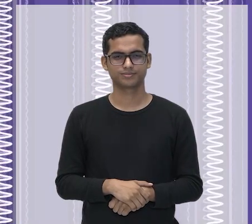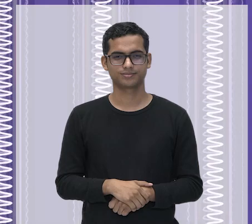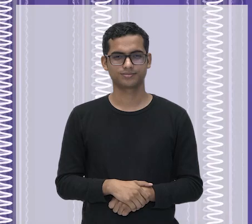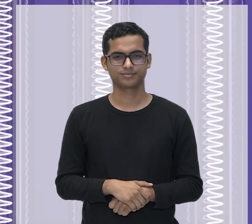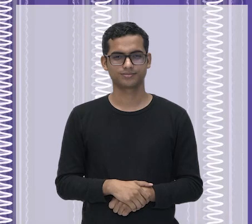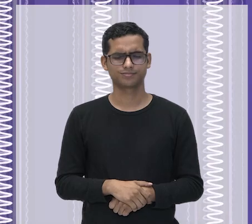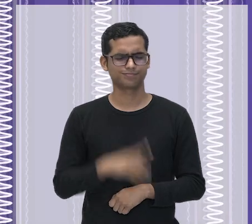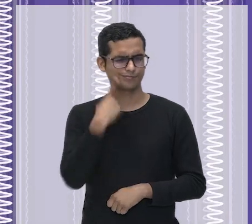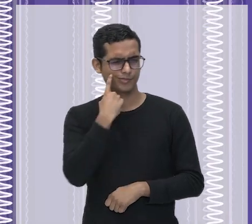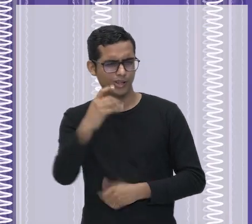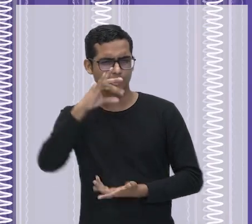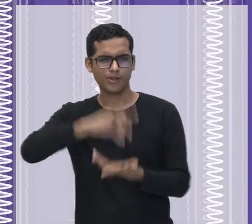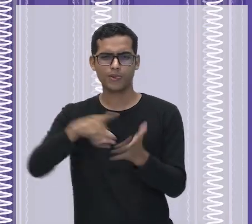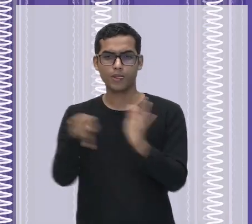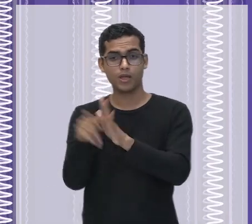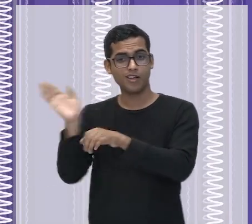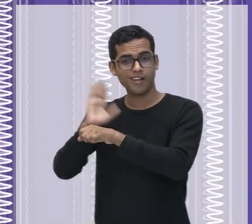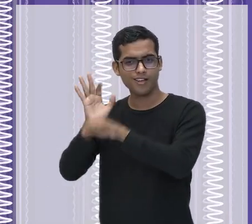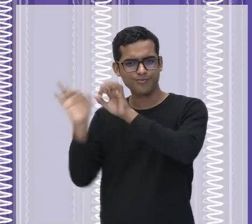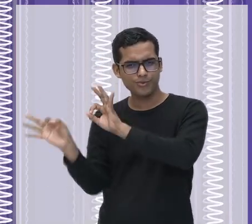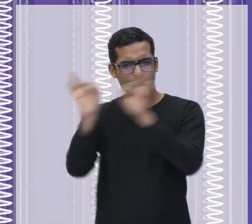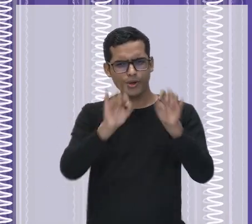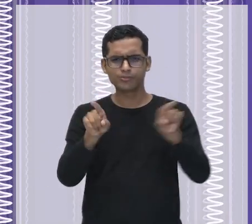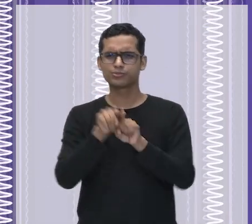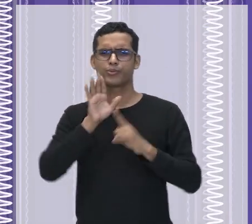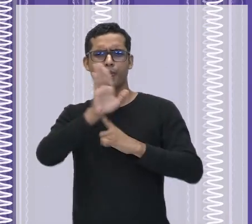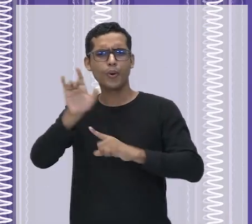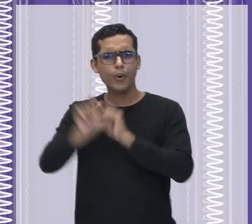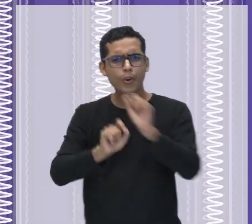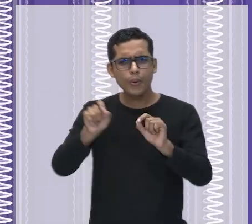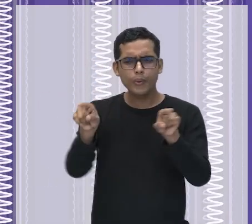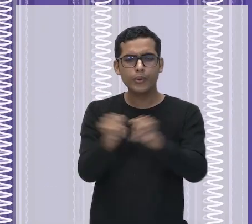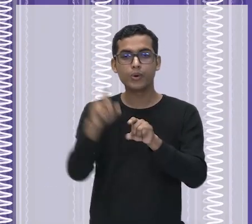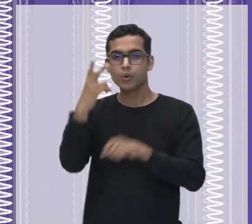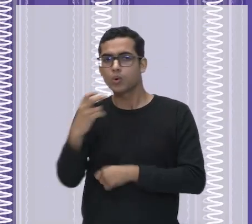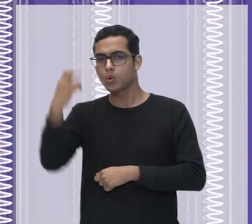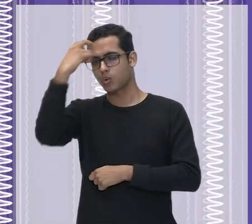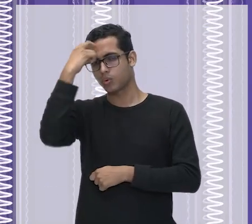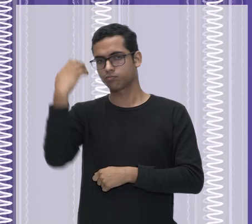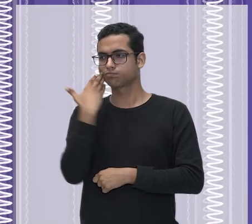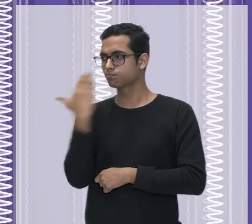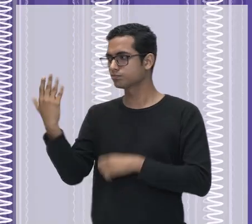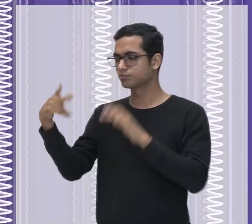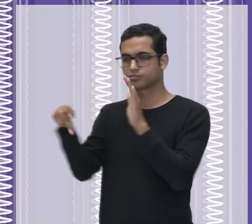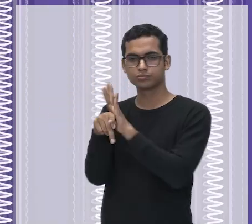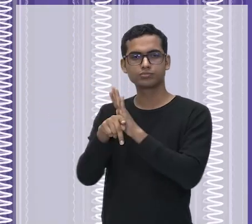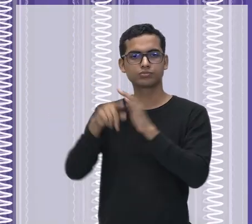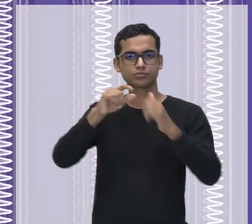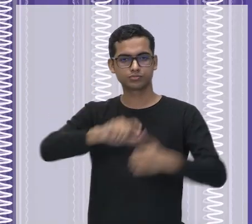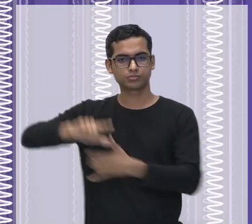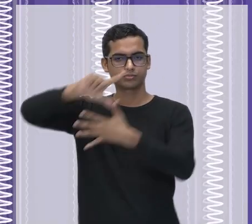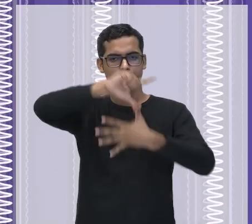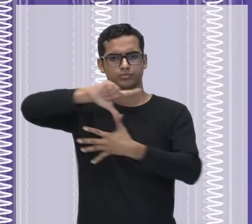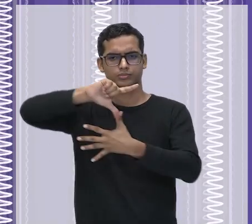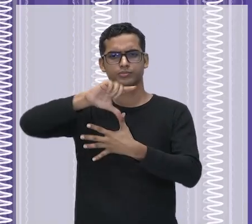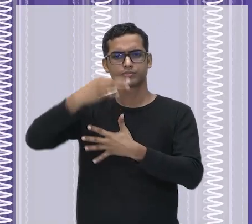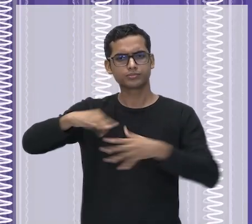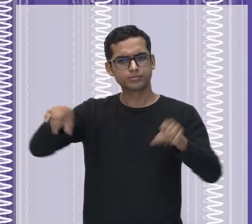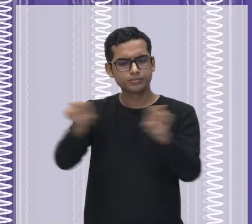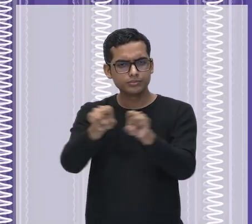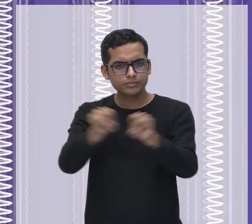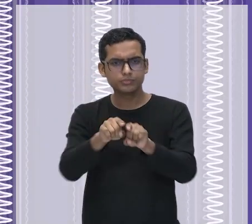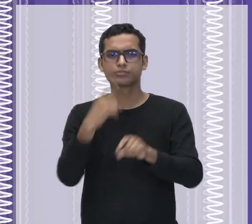Tão interessante o vídeo, né, que nos mostra como uma cultura latino-americana, né, um